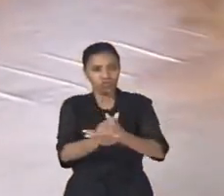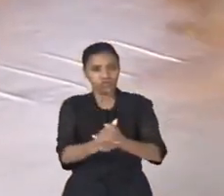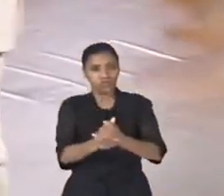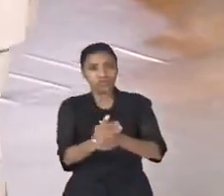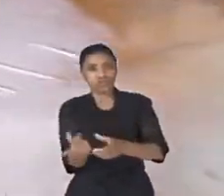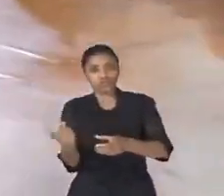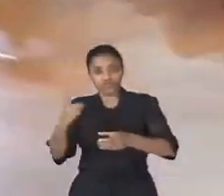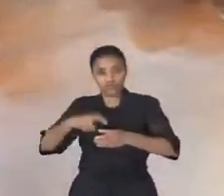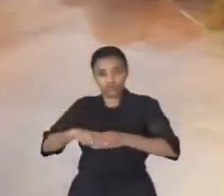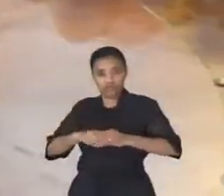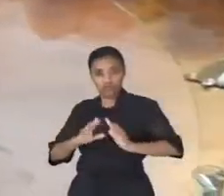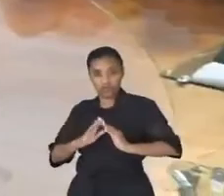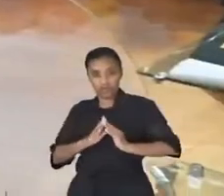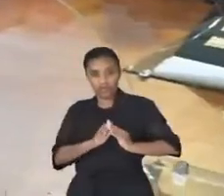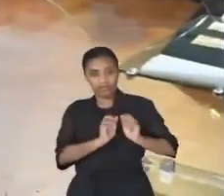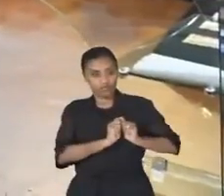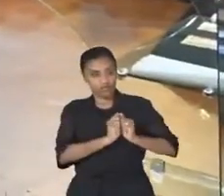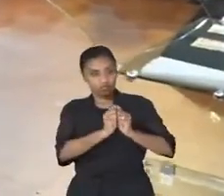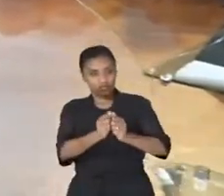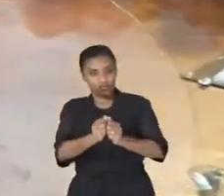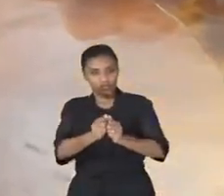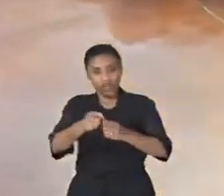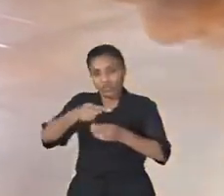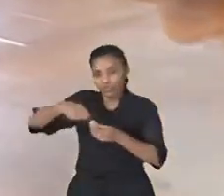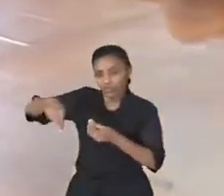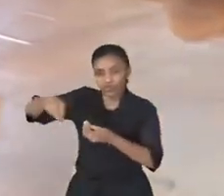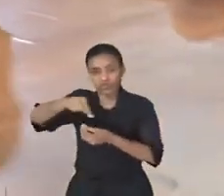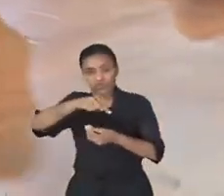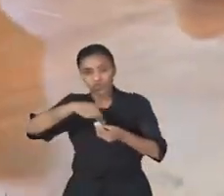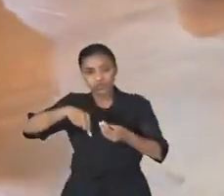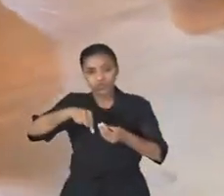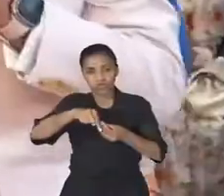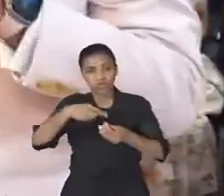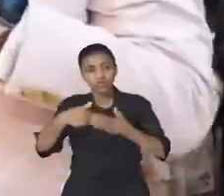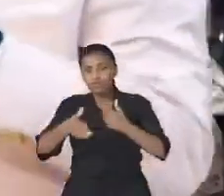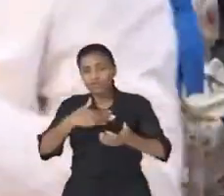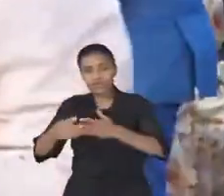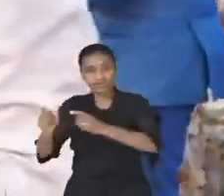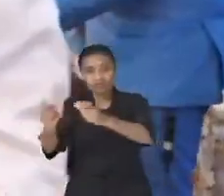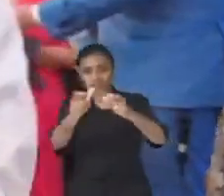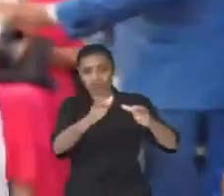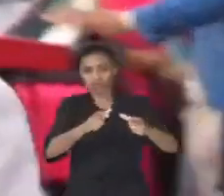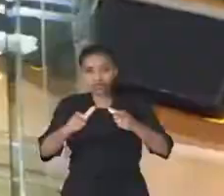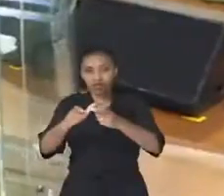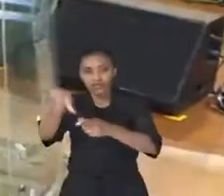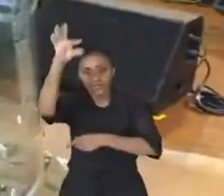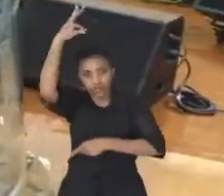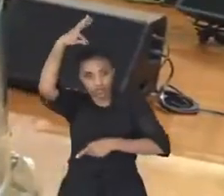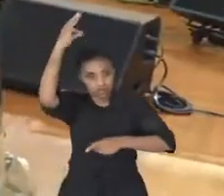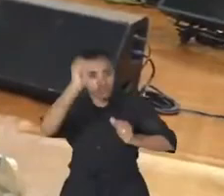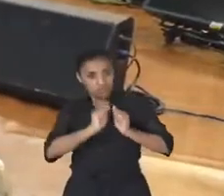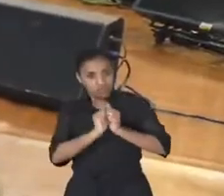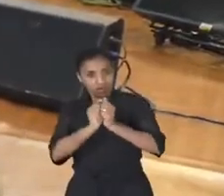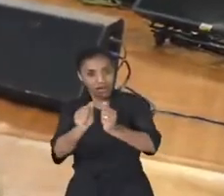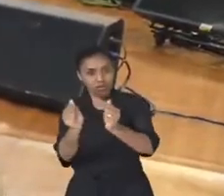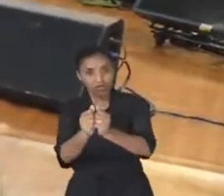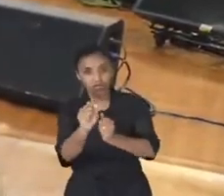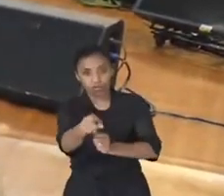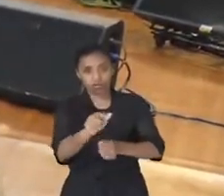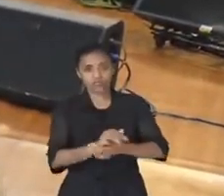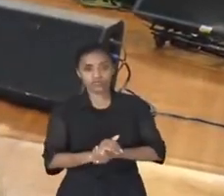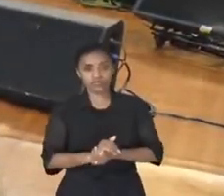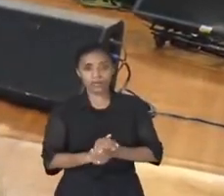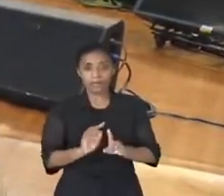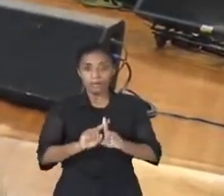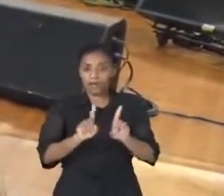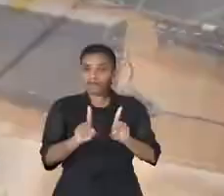Você volta. Você dá meia volta. Para onde você vai, ele vai com você, porque ele está convosco. Mas